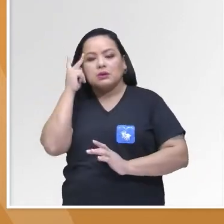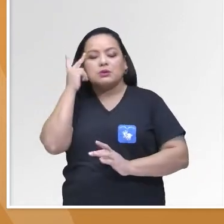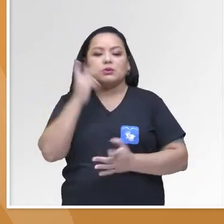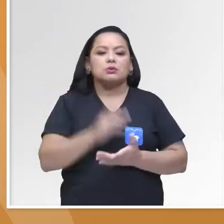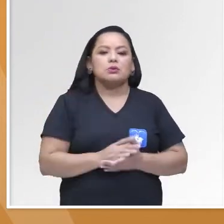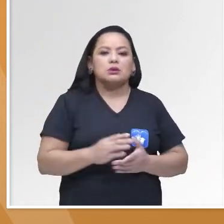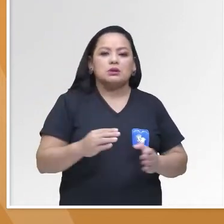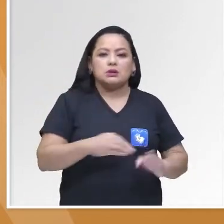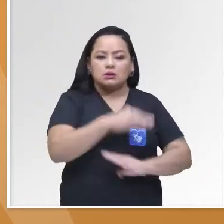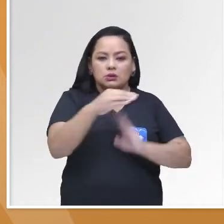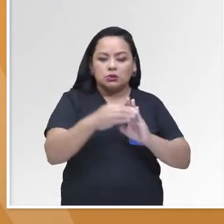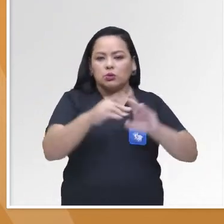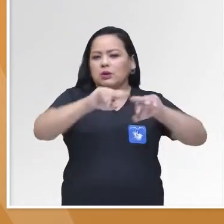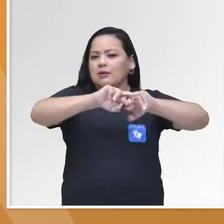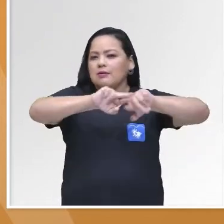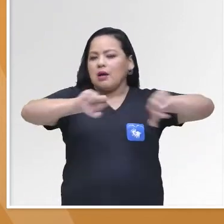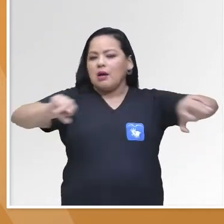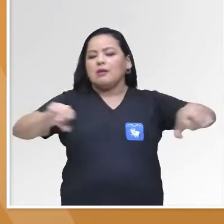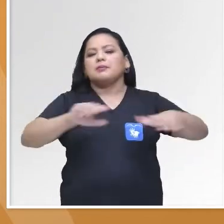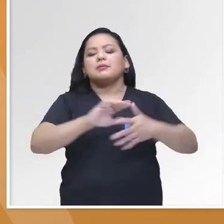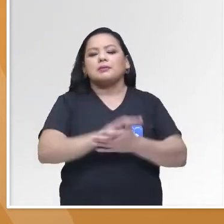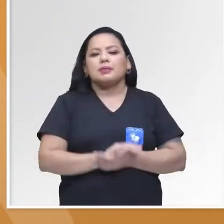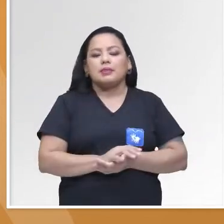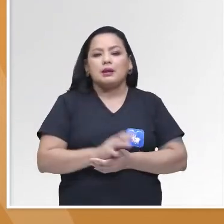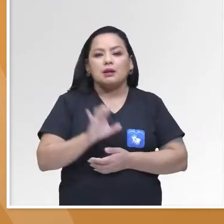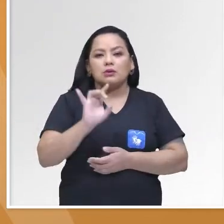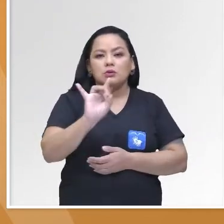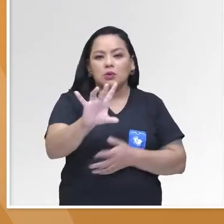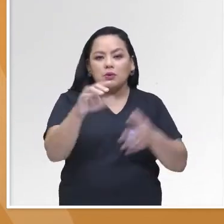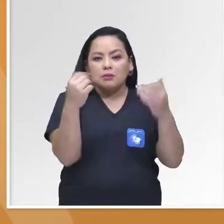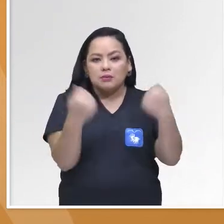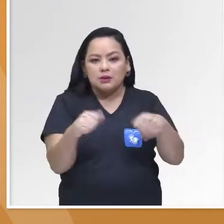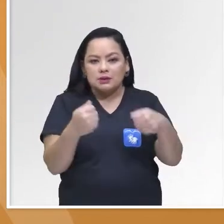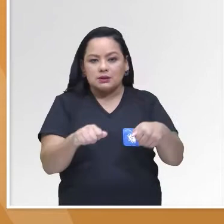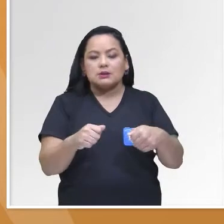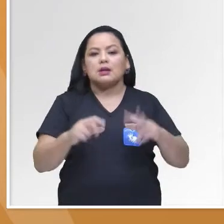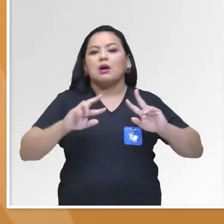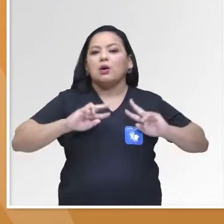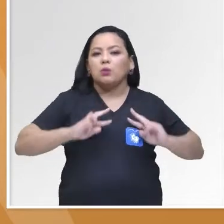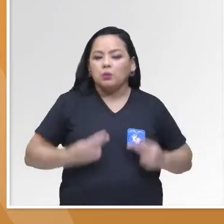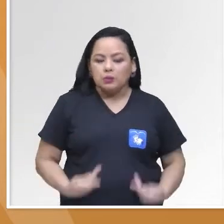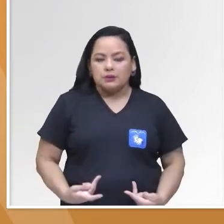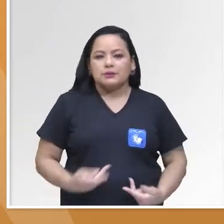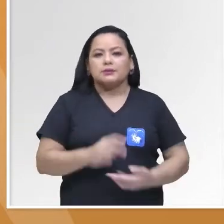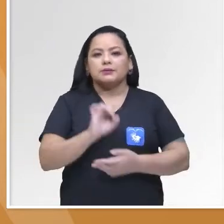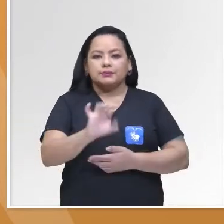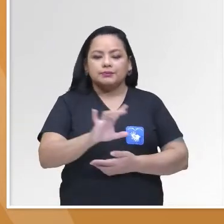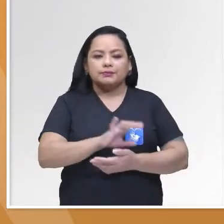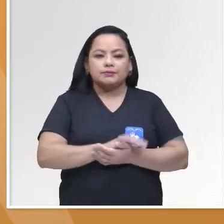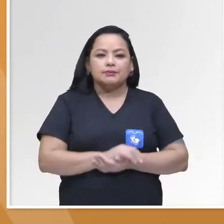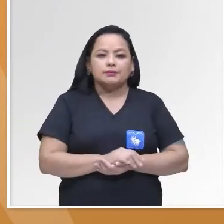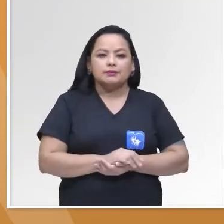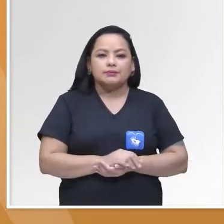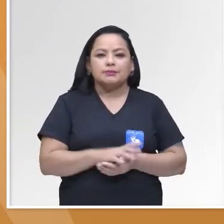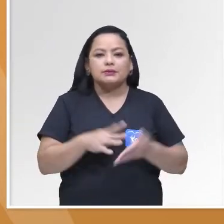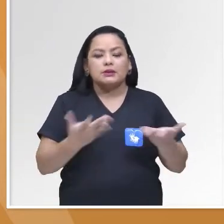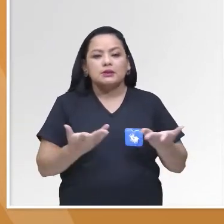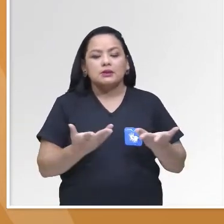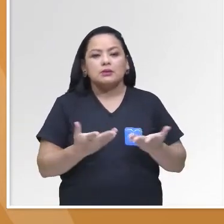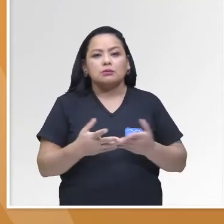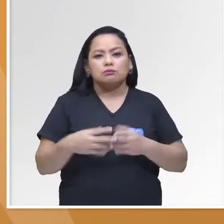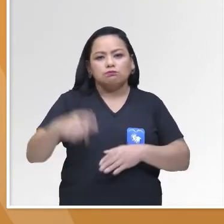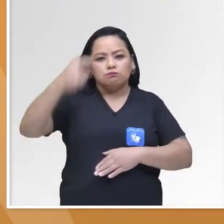as suas diversidades. Basta apenas ser humano. Apesar do senso